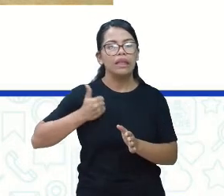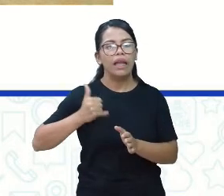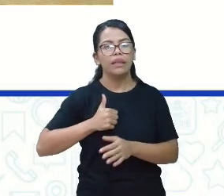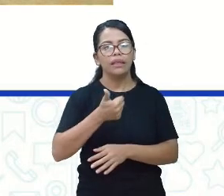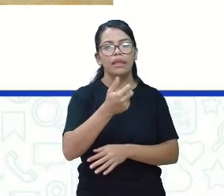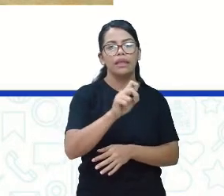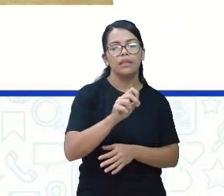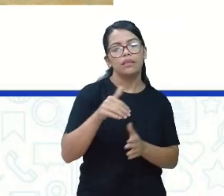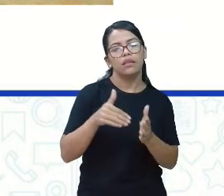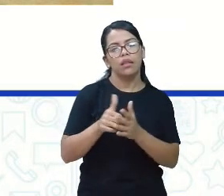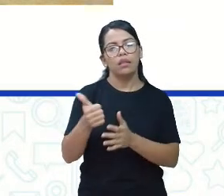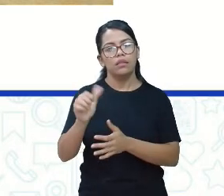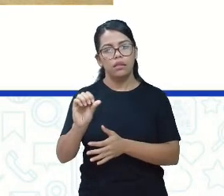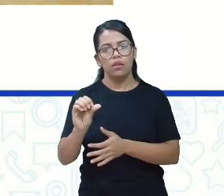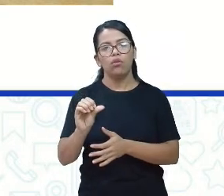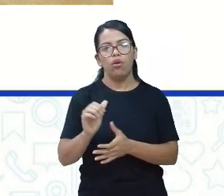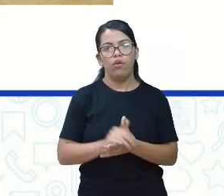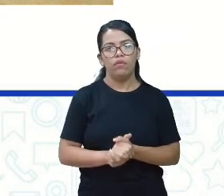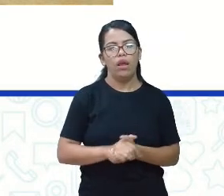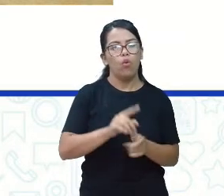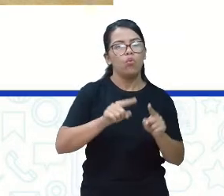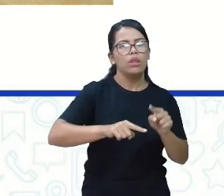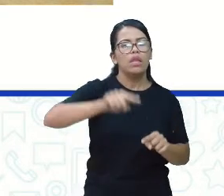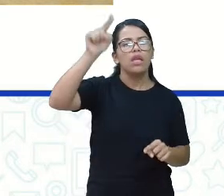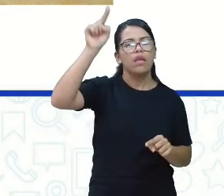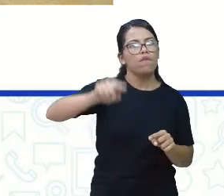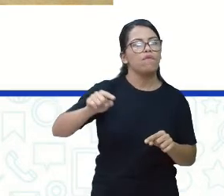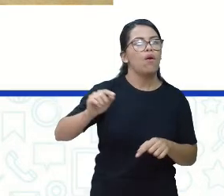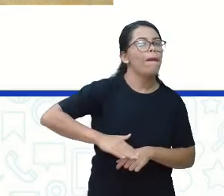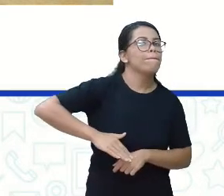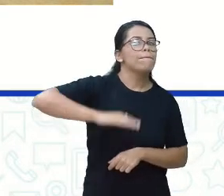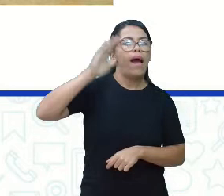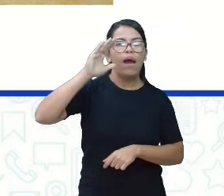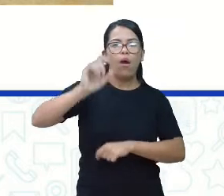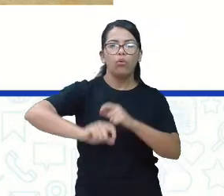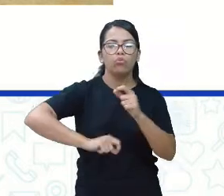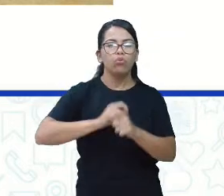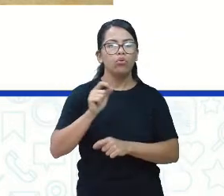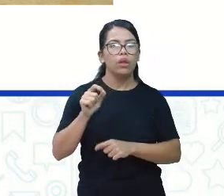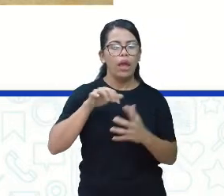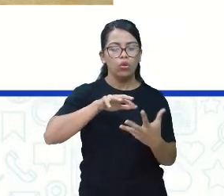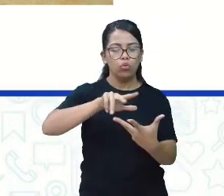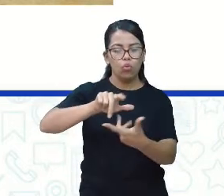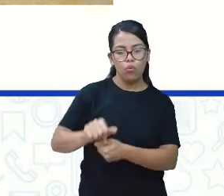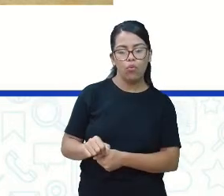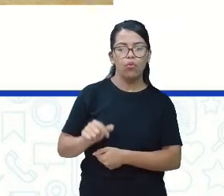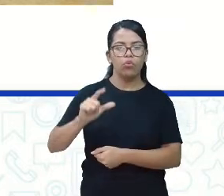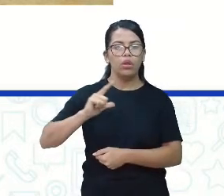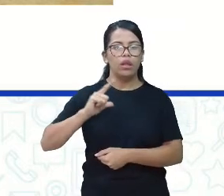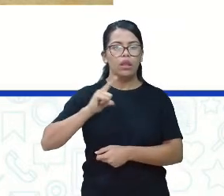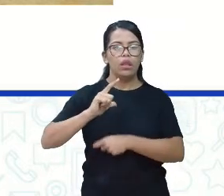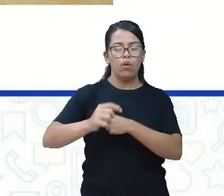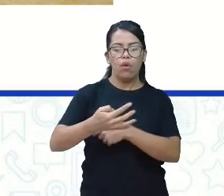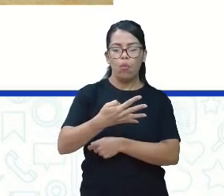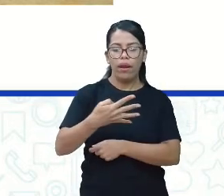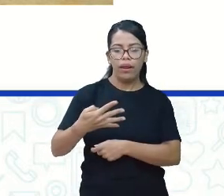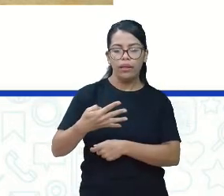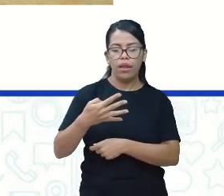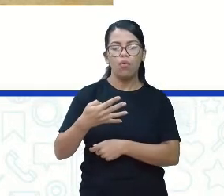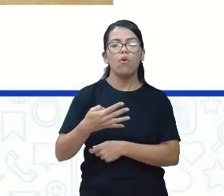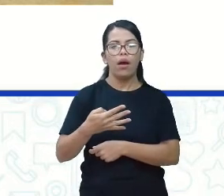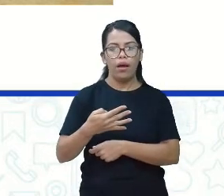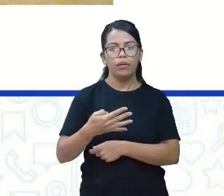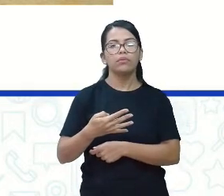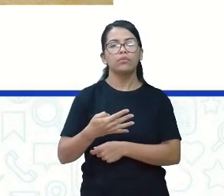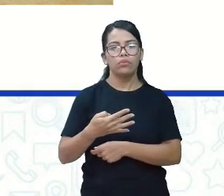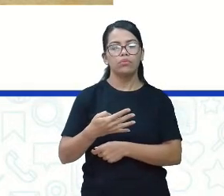anos. O índice é maior que a taxa mundial, que corresponde a 44 adolescentes grávidas para